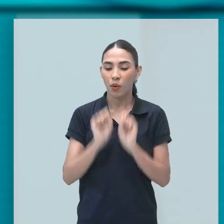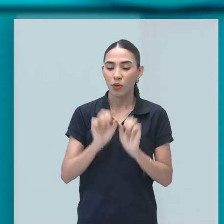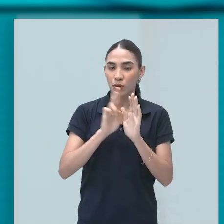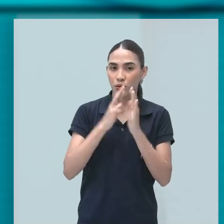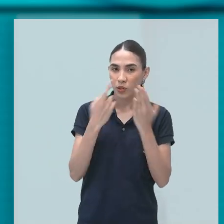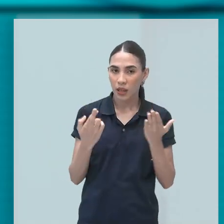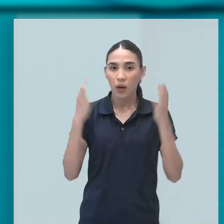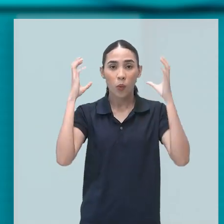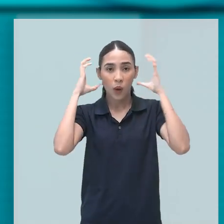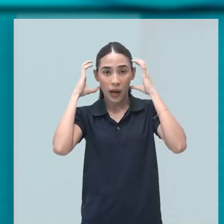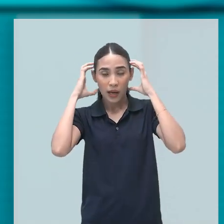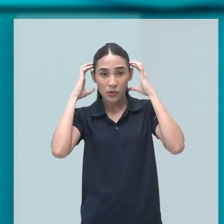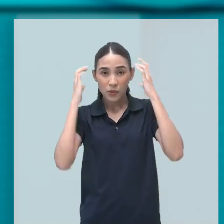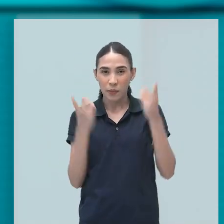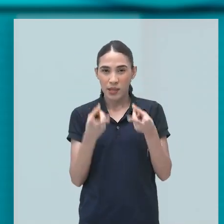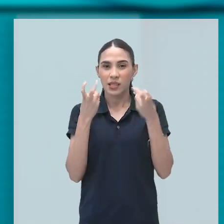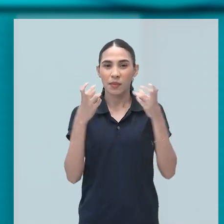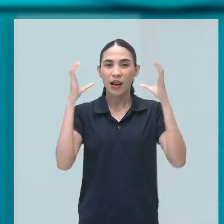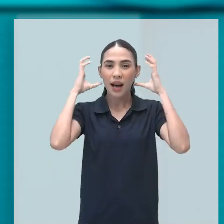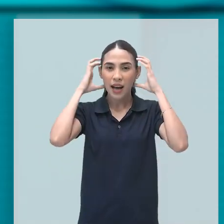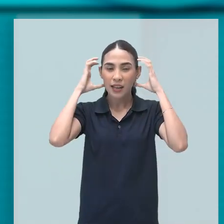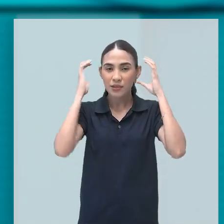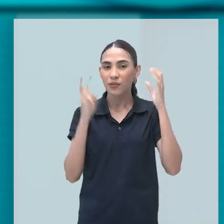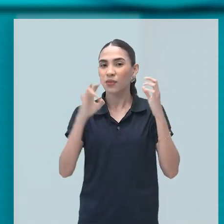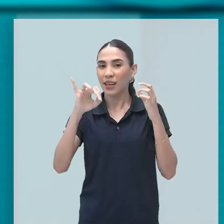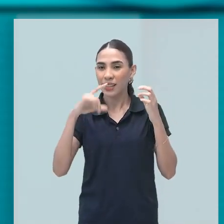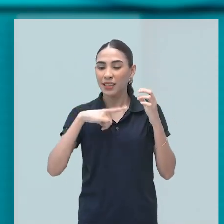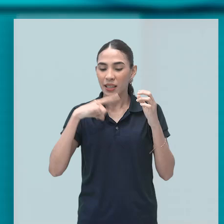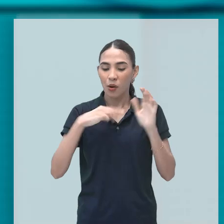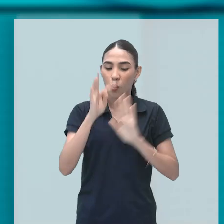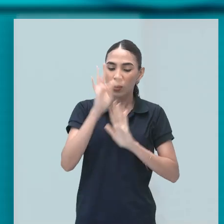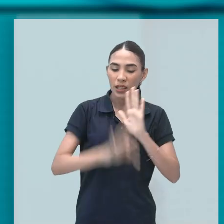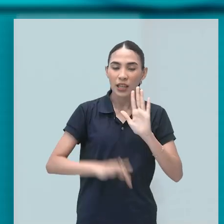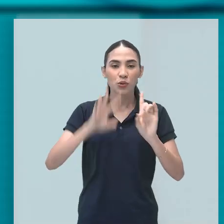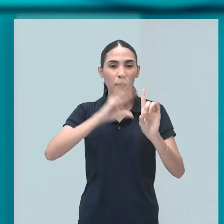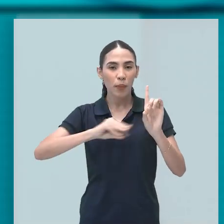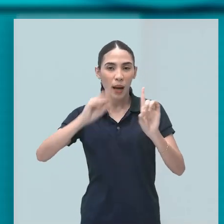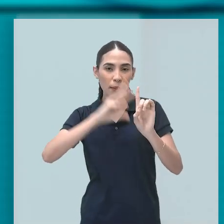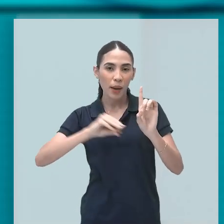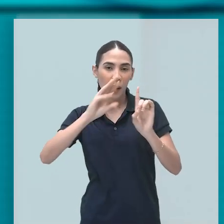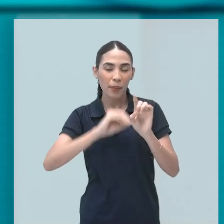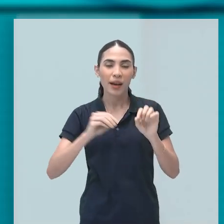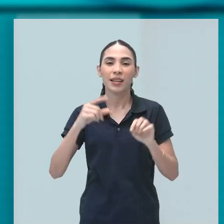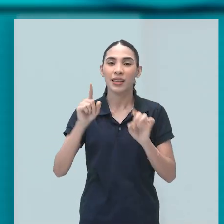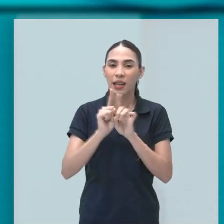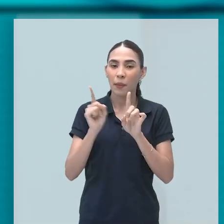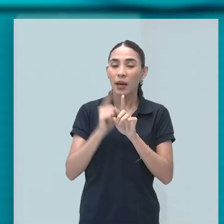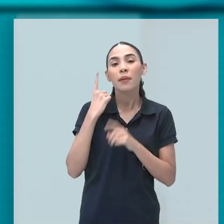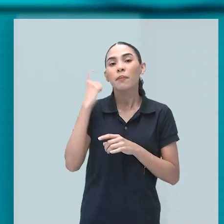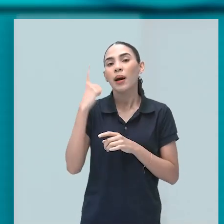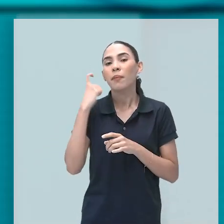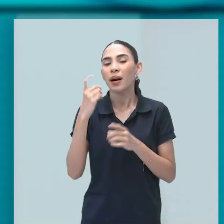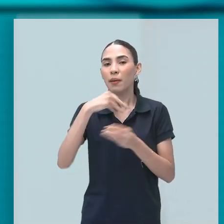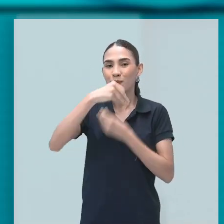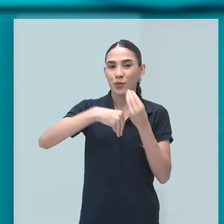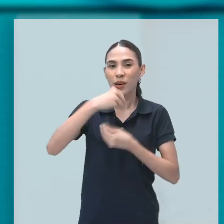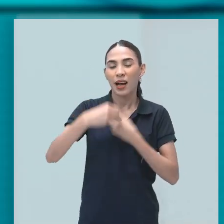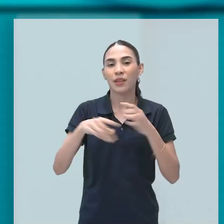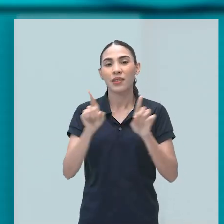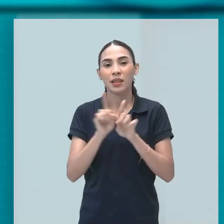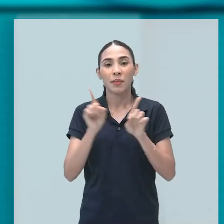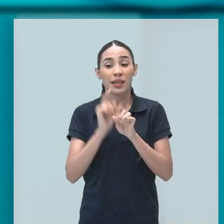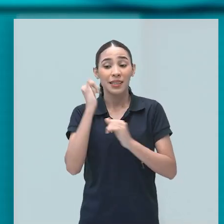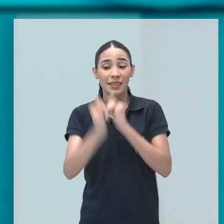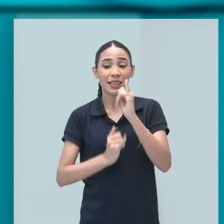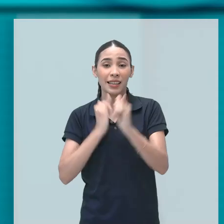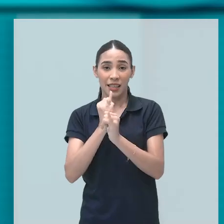no rádio. Observem que no rádio nós vamos ter o texto narrado, vamos ter efeitos sonoros misturados e também